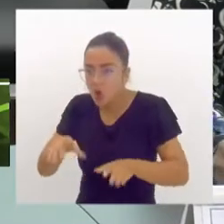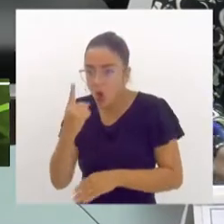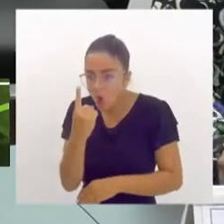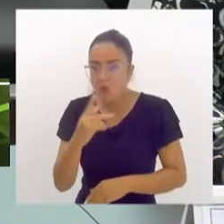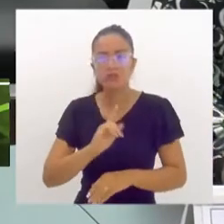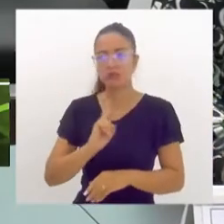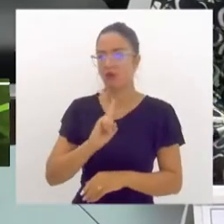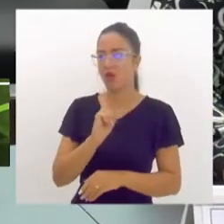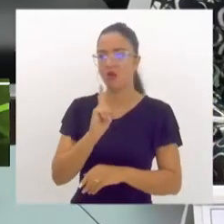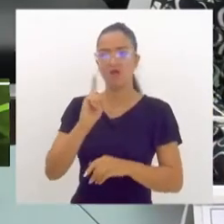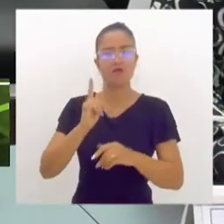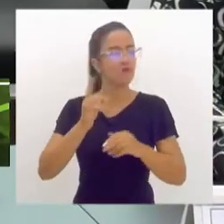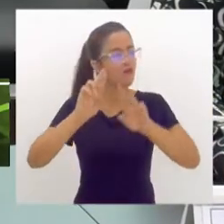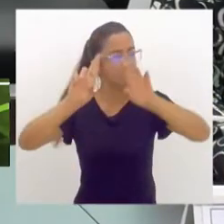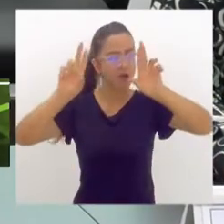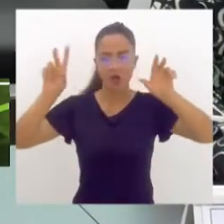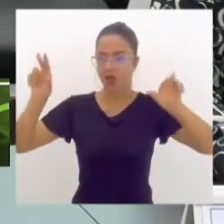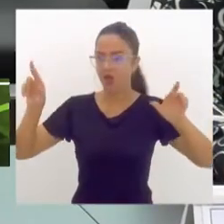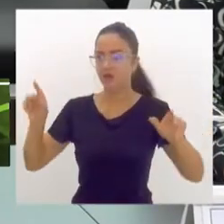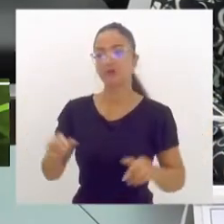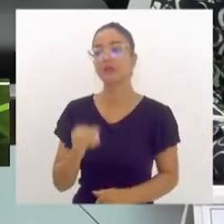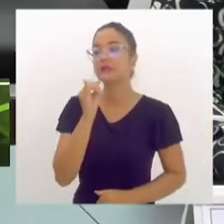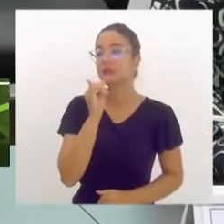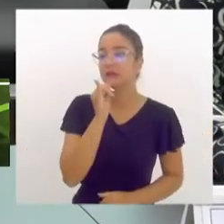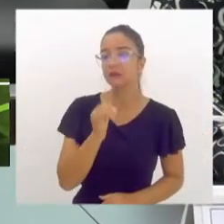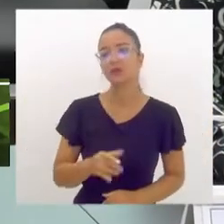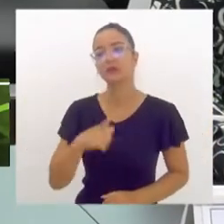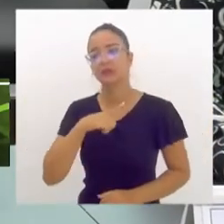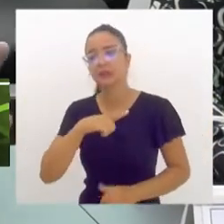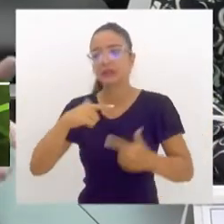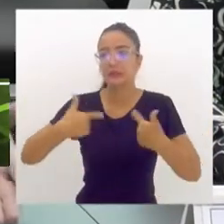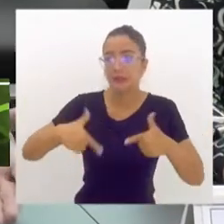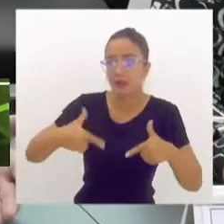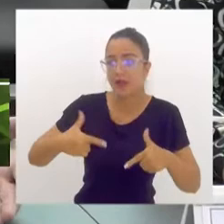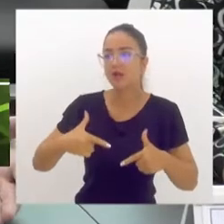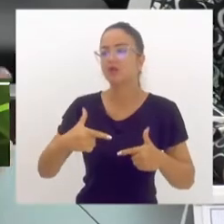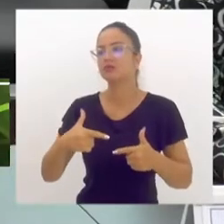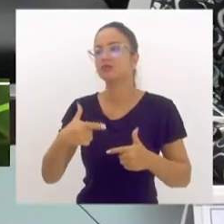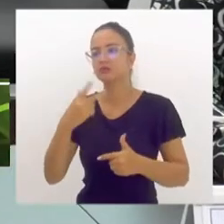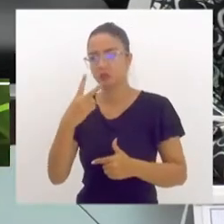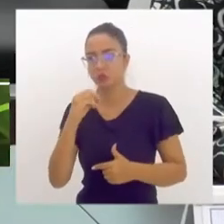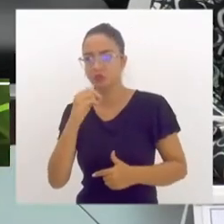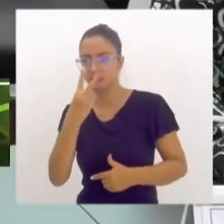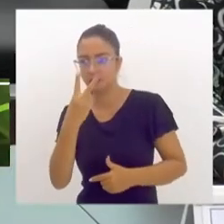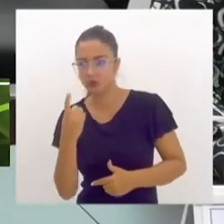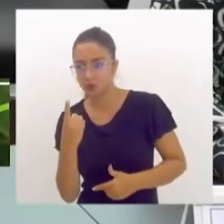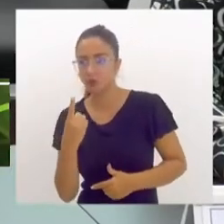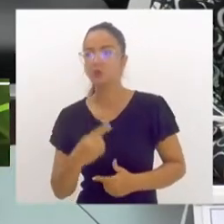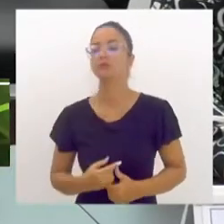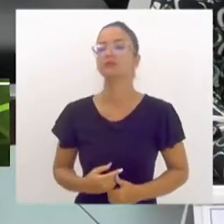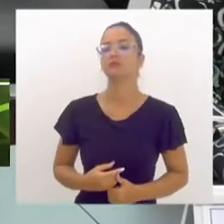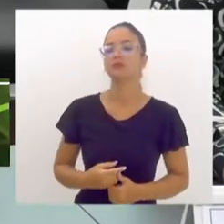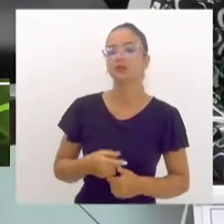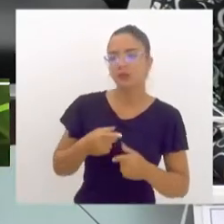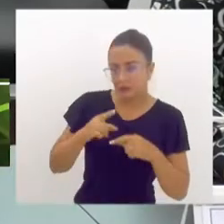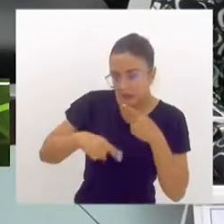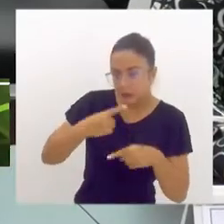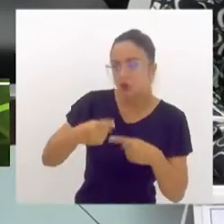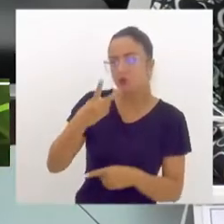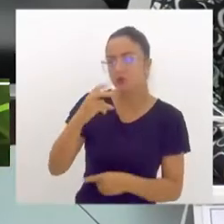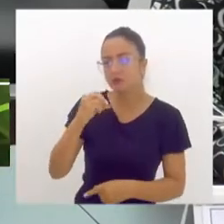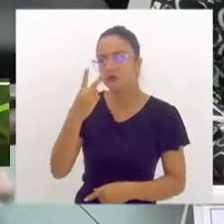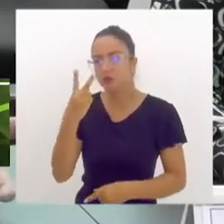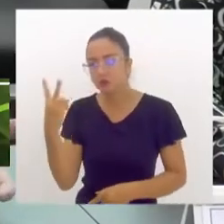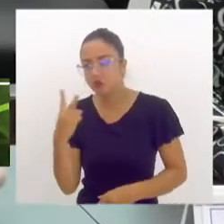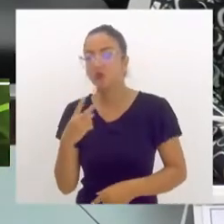de 2002 o que se destaca é o trabalho à frente de 2021, que continua em 2022, o trabalho à